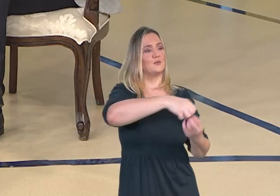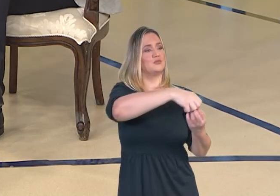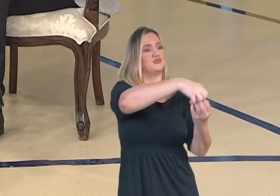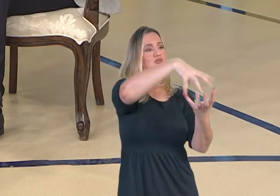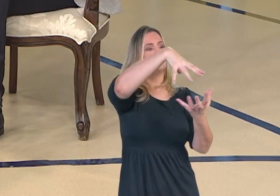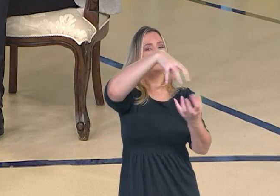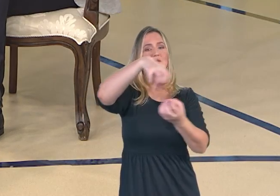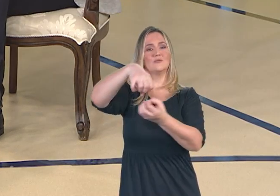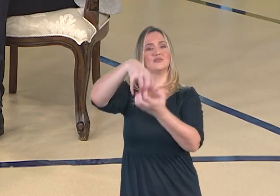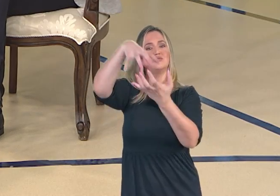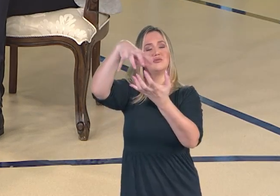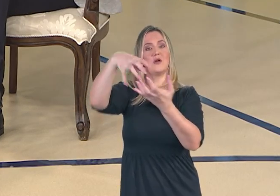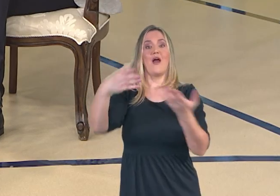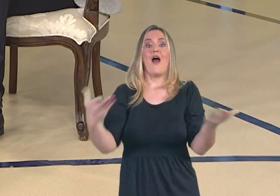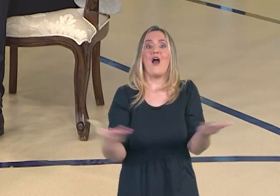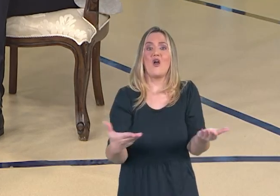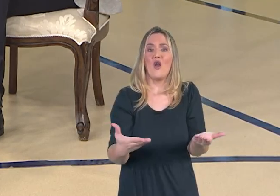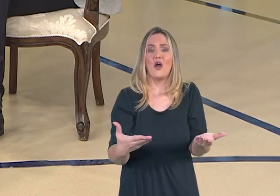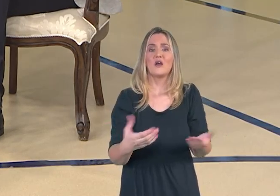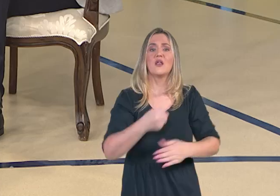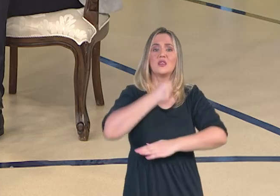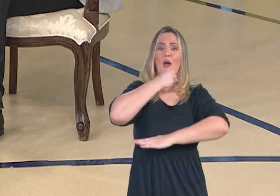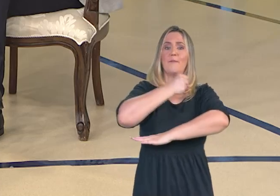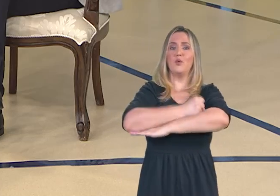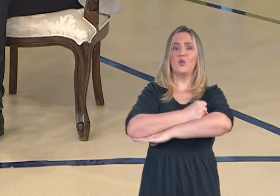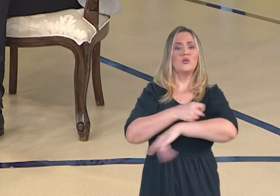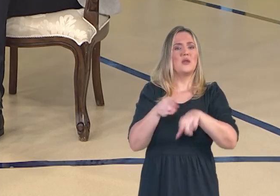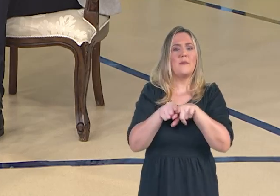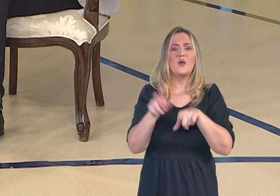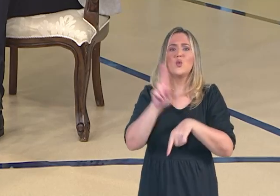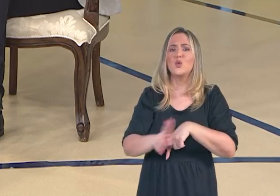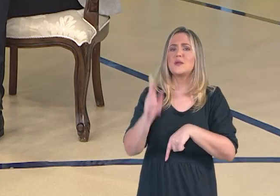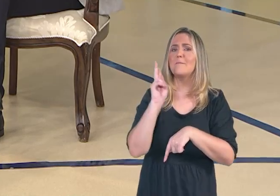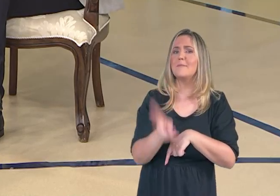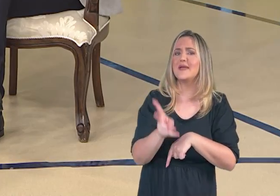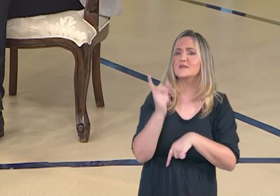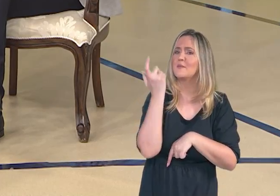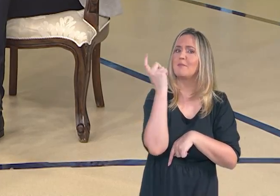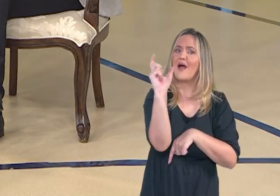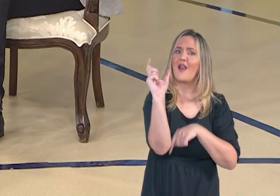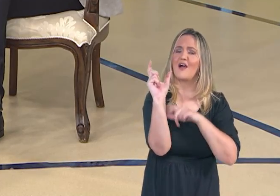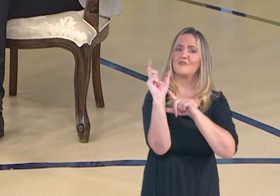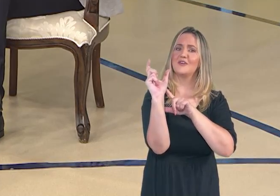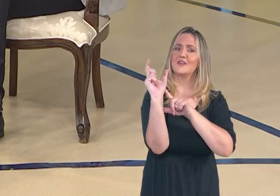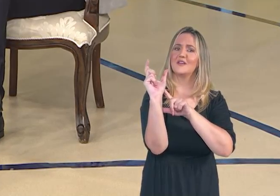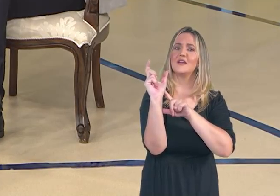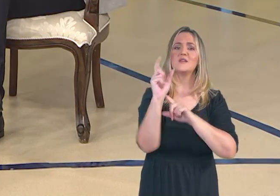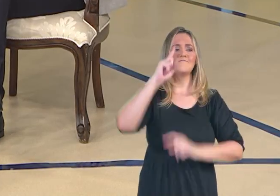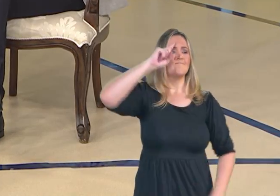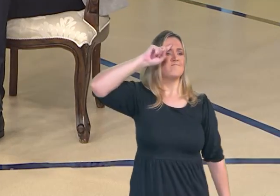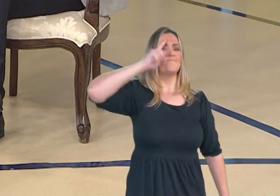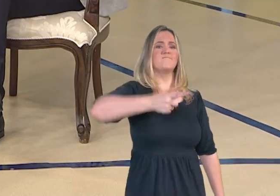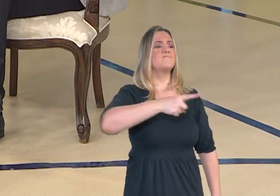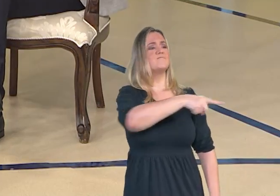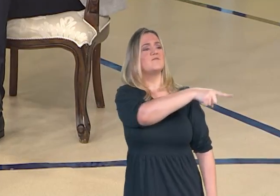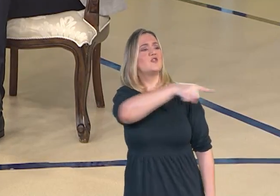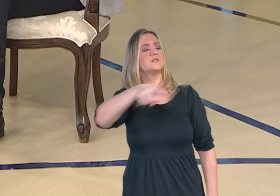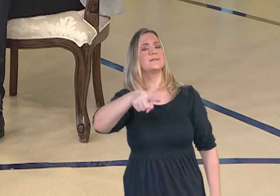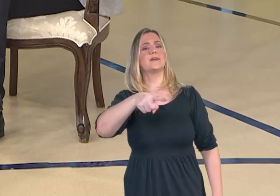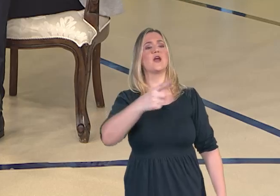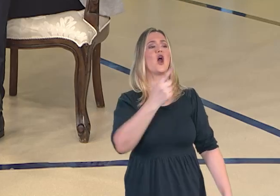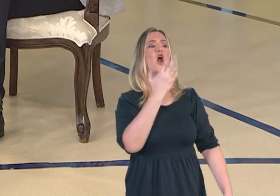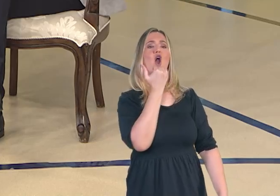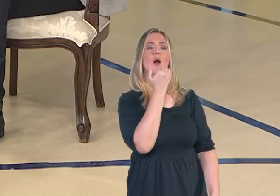inesperado, gramaticalmente falando, é o uso em Daniel desse verbo, tendo não Deus, mas Nabucodonosor